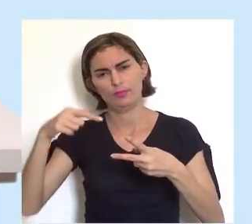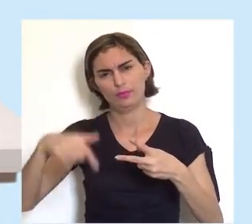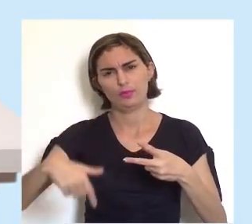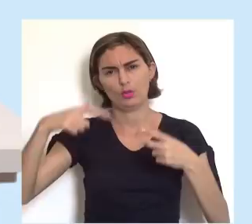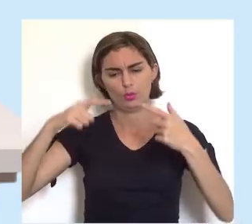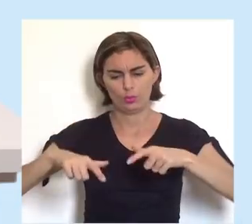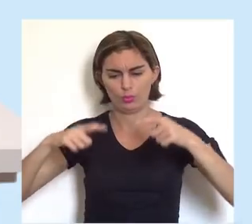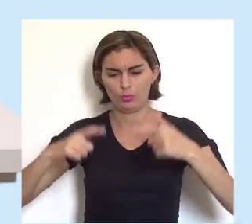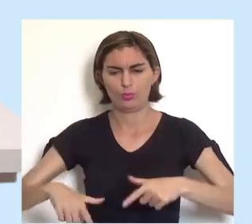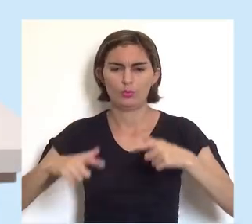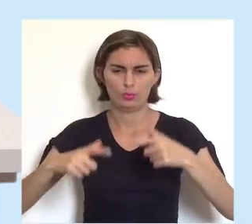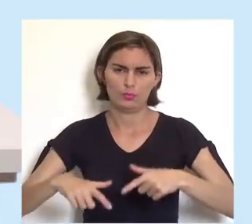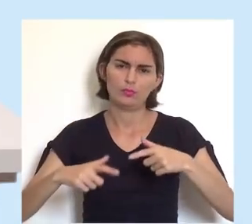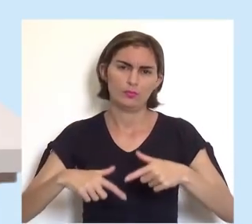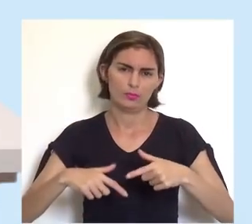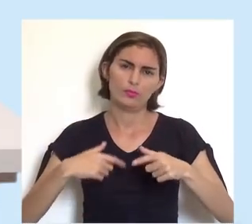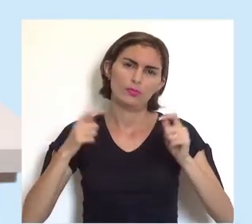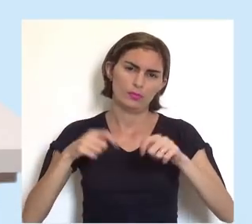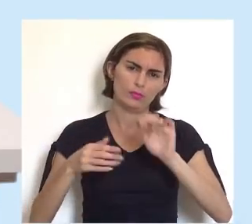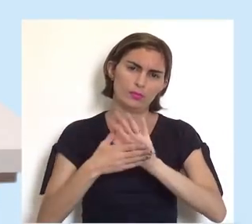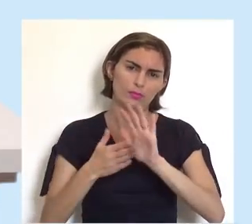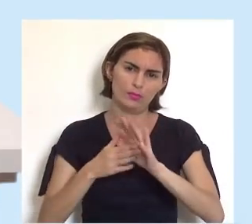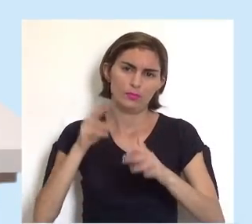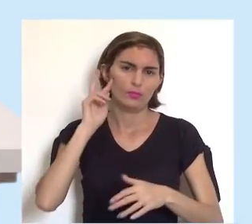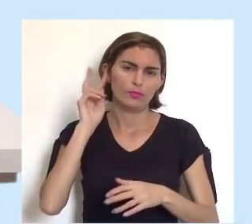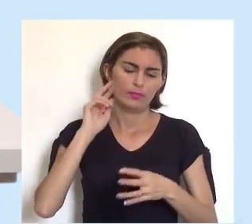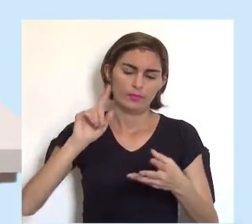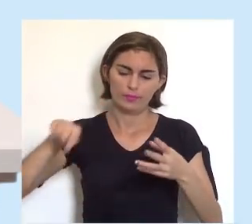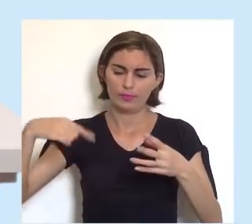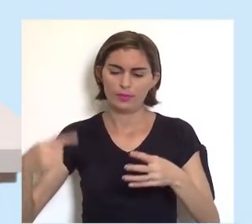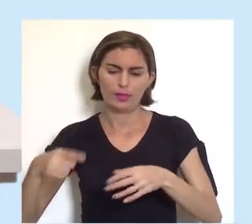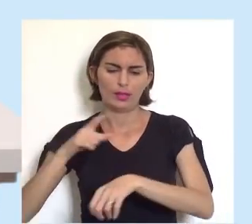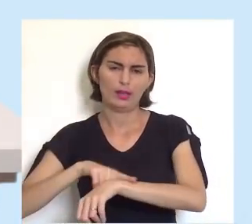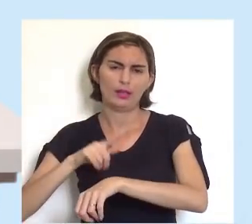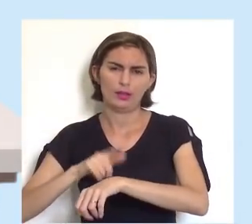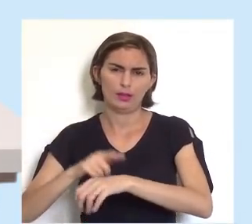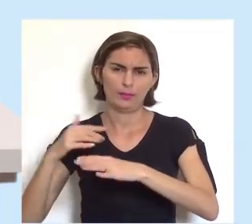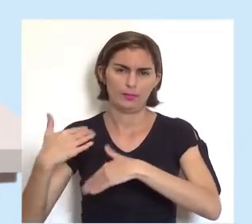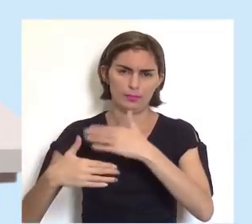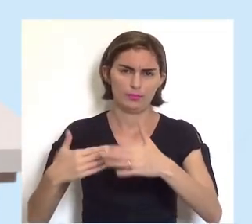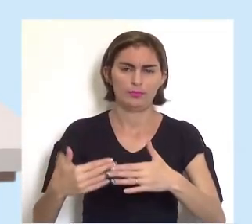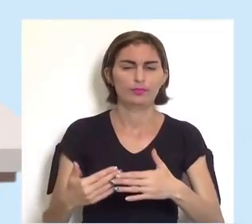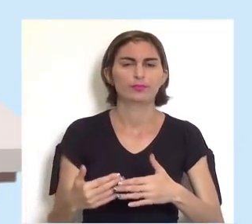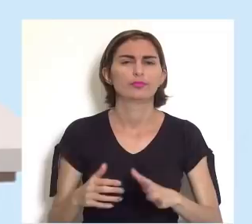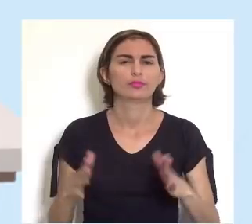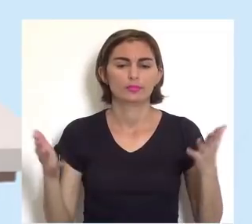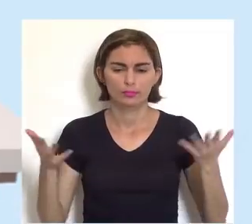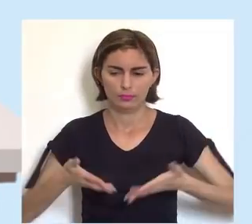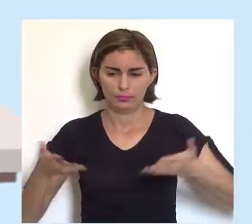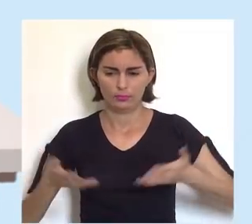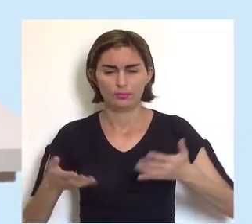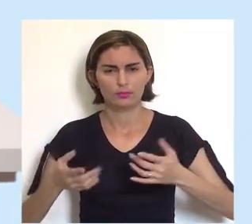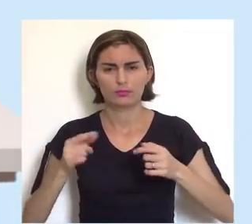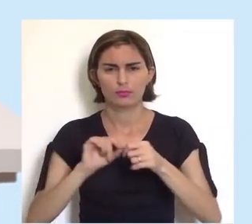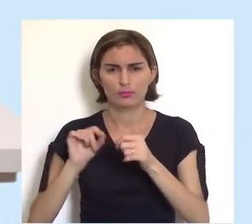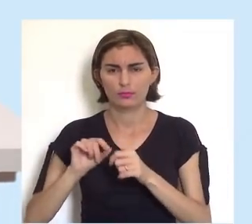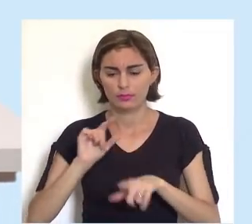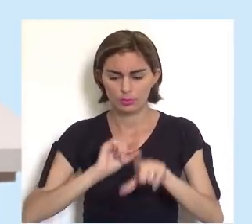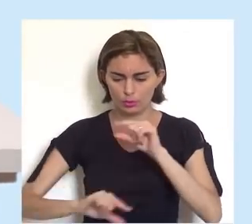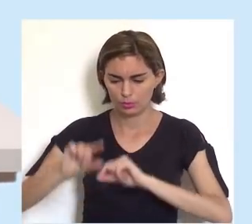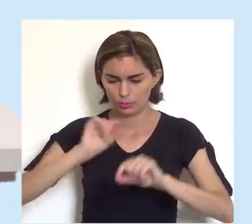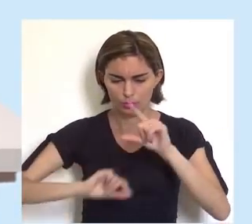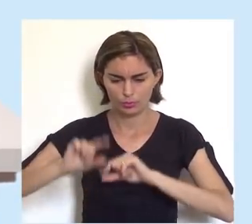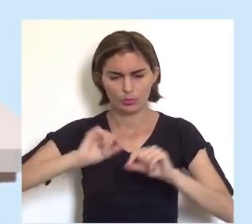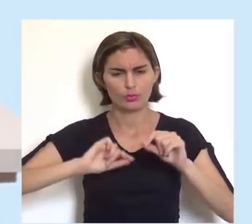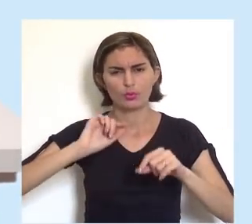os lugares que eu pretendo colocar na história e aqui o tempo em que vai se passar. Agora, a gente vai fazer o sorteio.